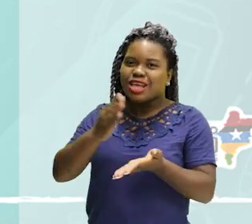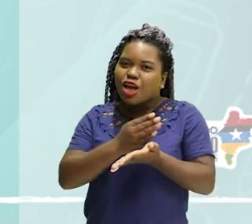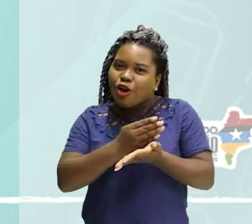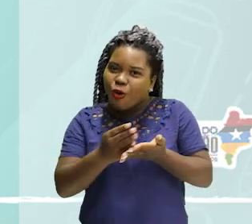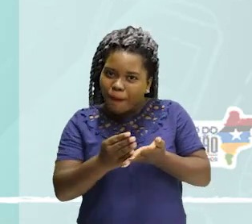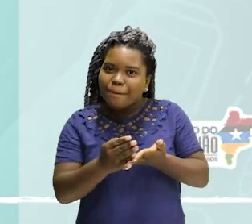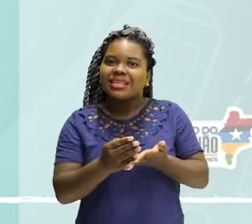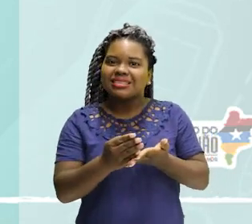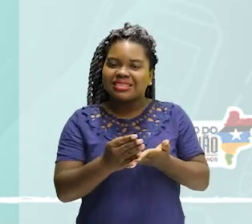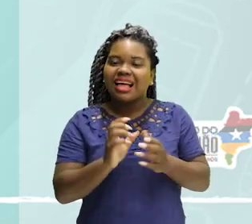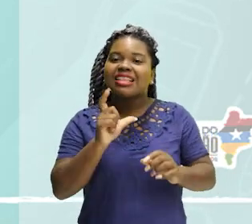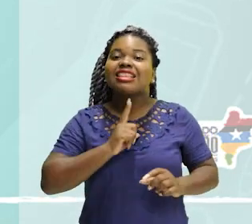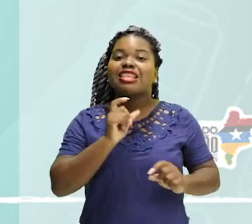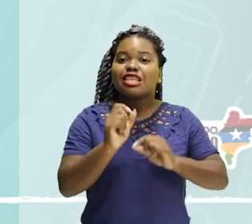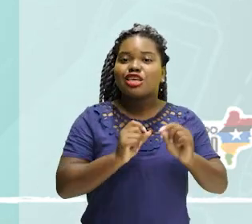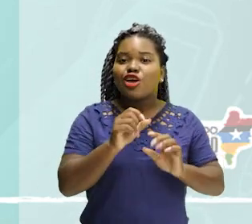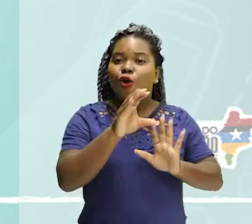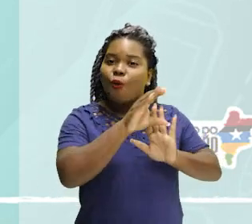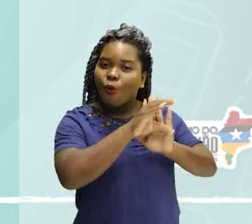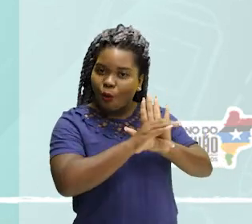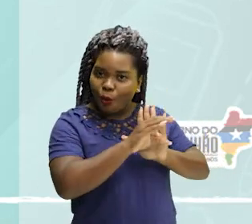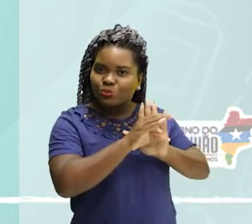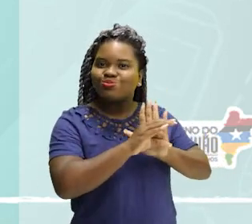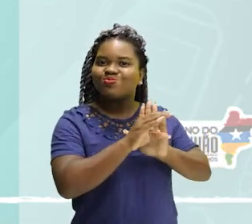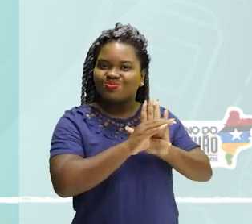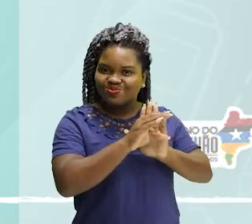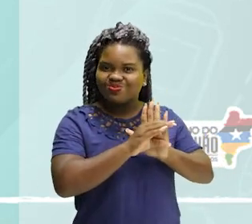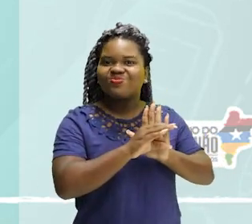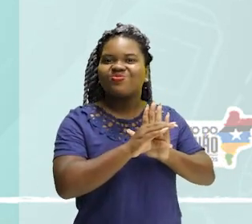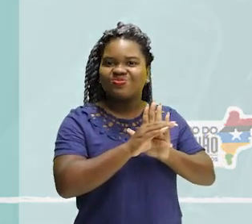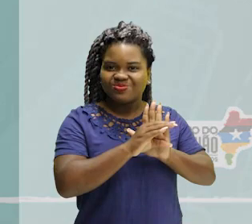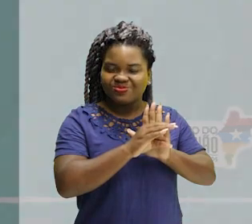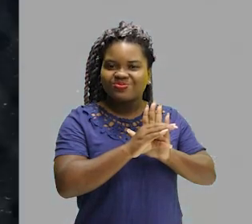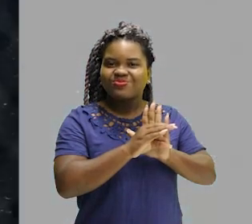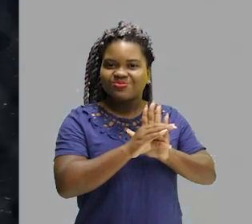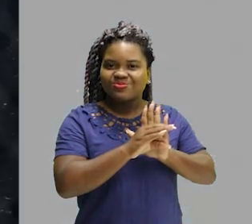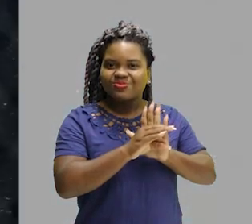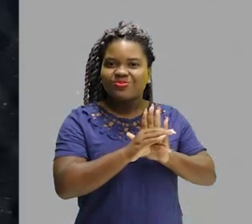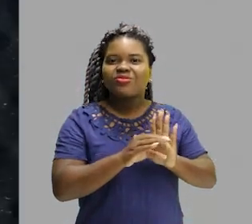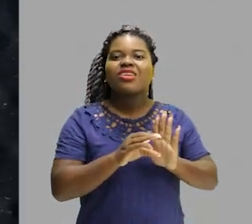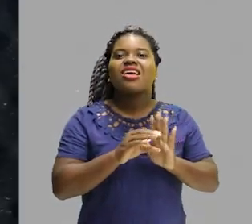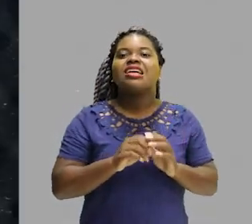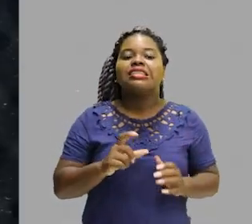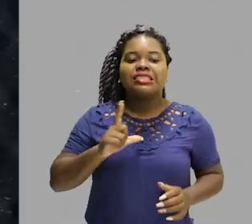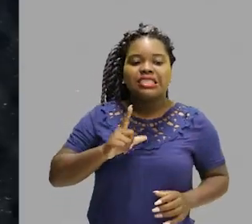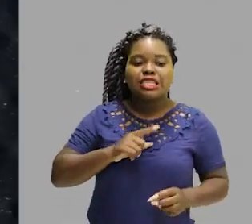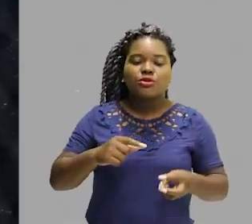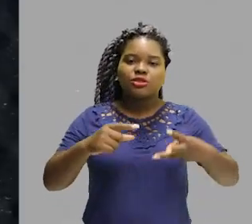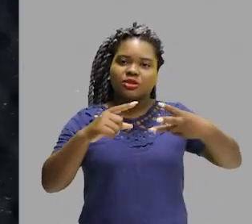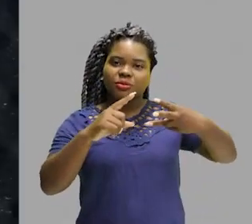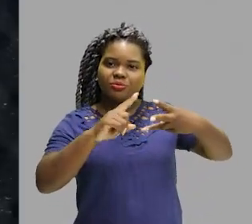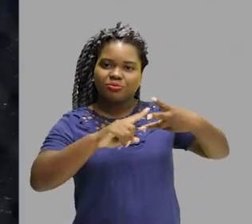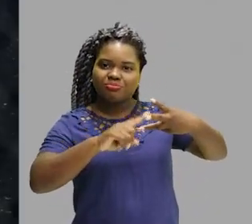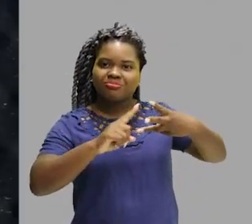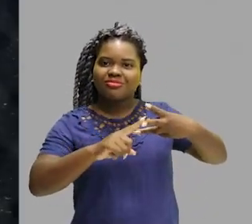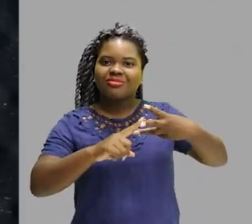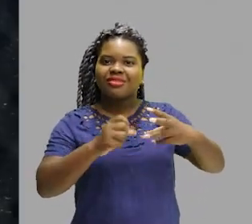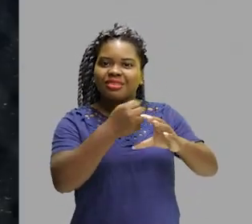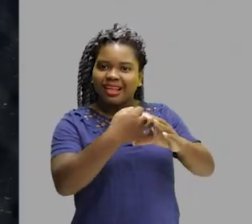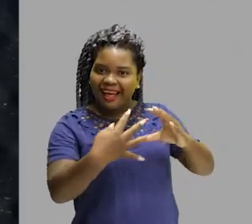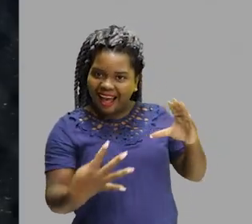poesia palaciana, que é a continuação ainda dessa segunda época medieval, tá? Conceito de poesia, característica